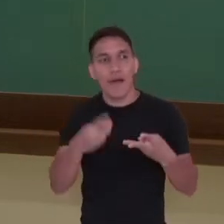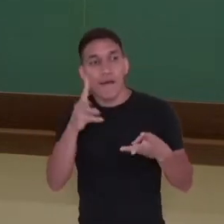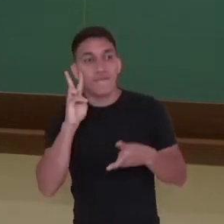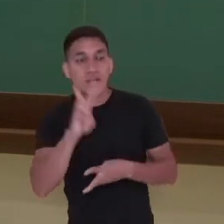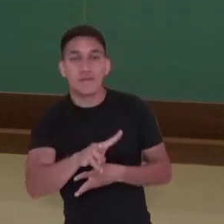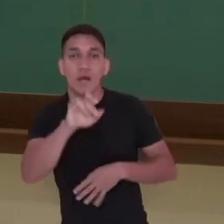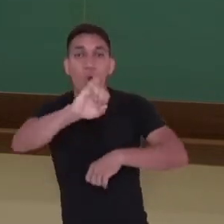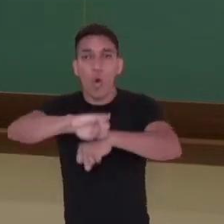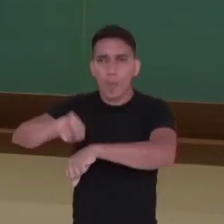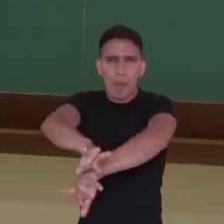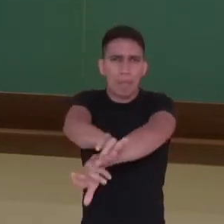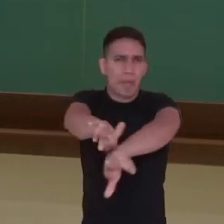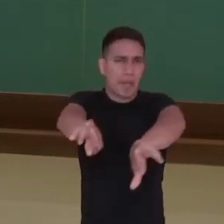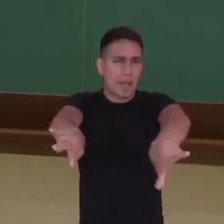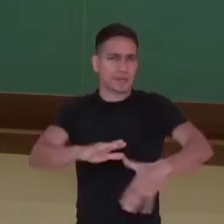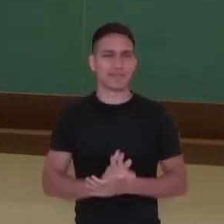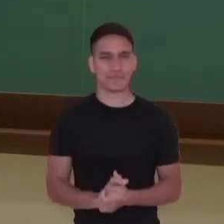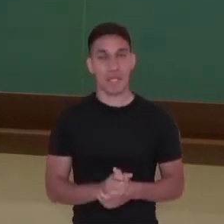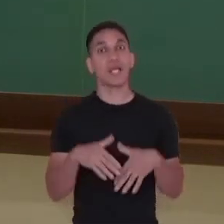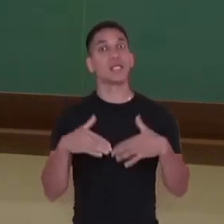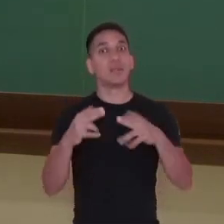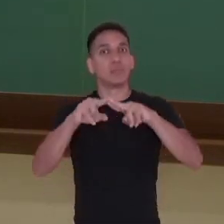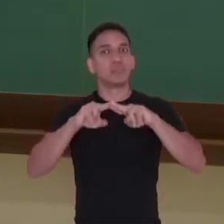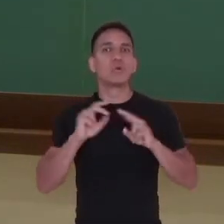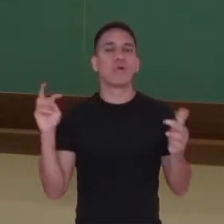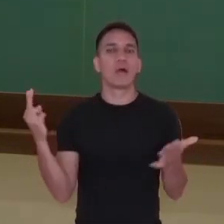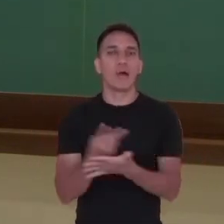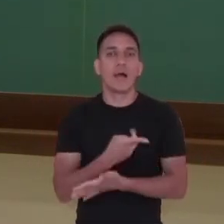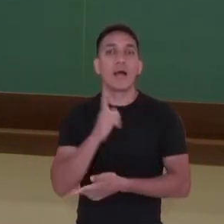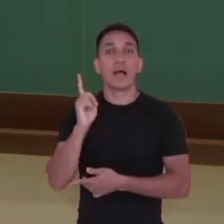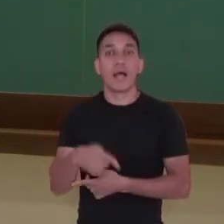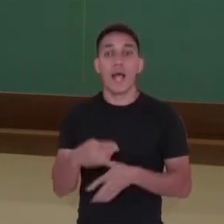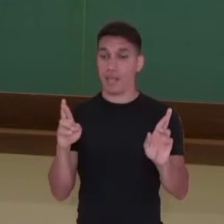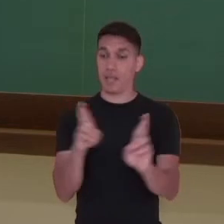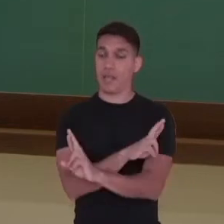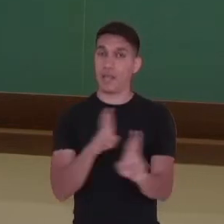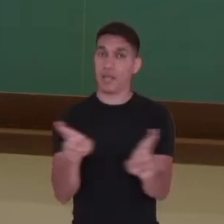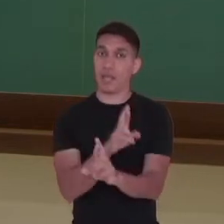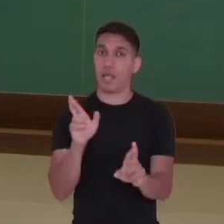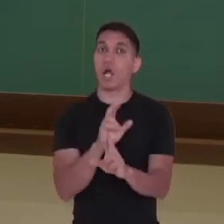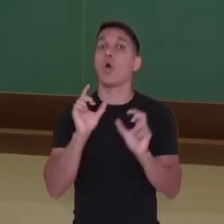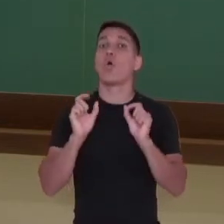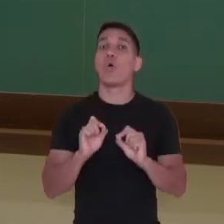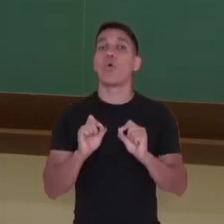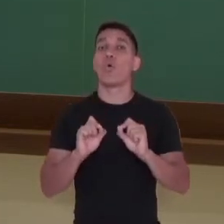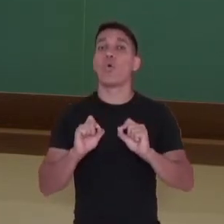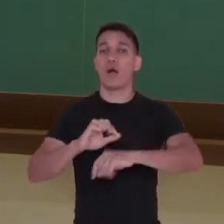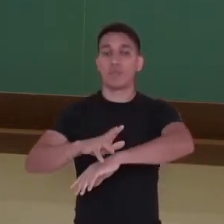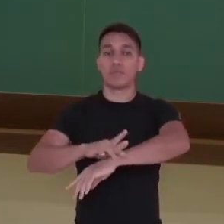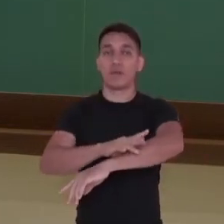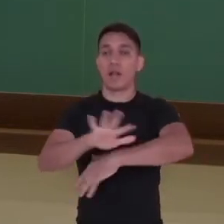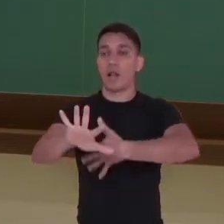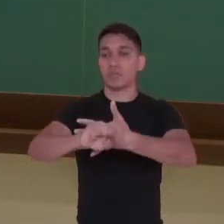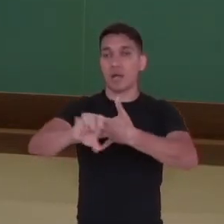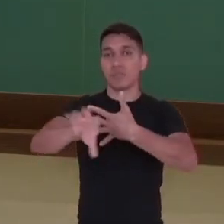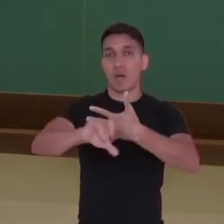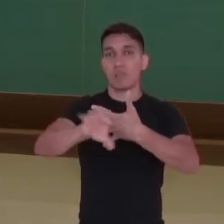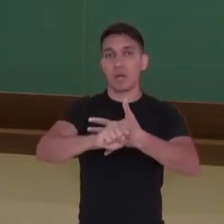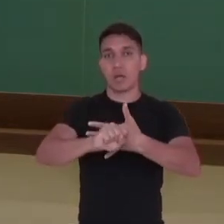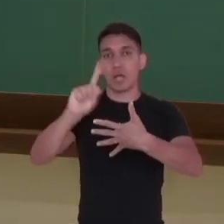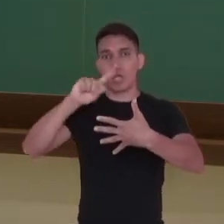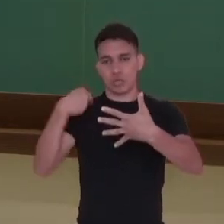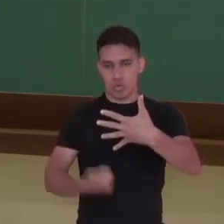por diante. Então, está super relacionado esse sistema sensorial com o nosso sistema